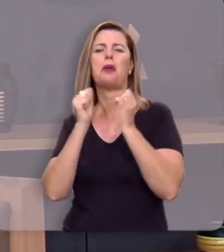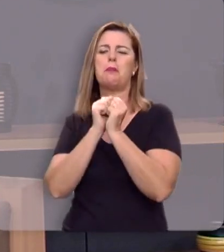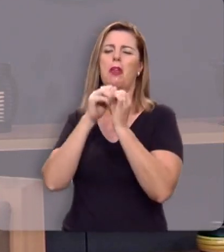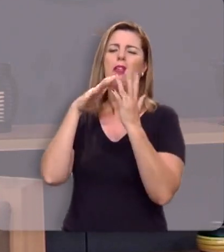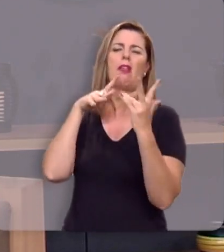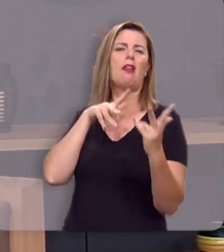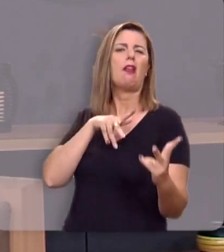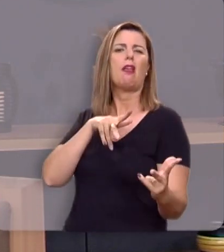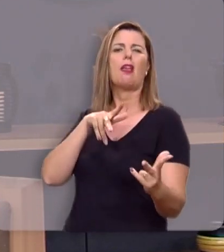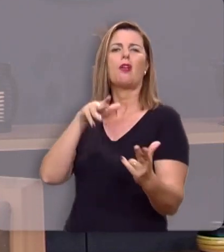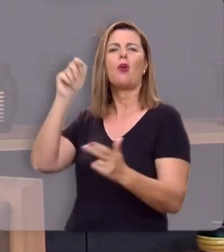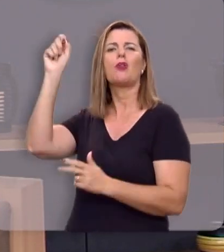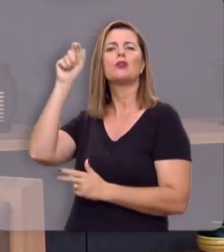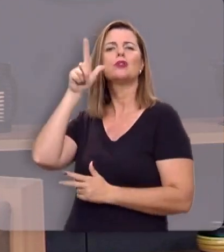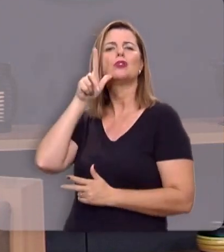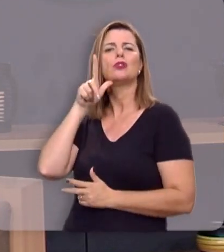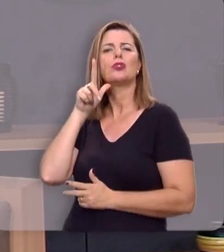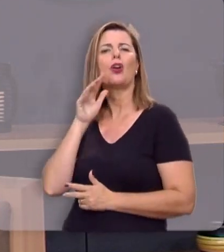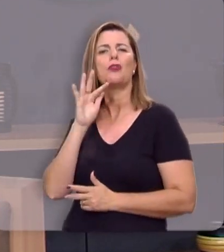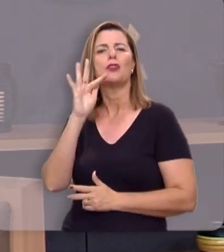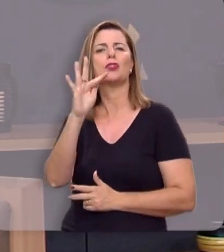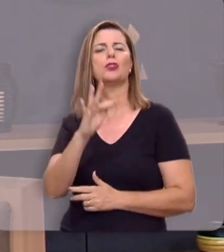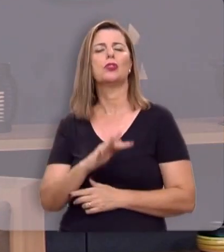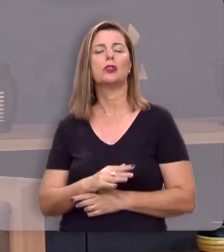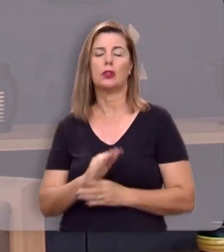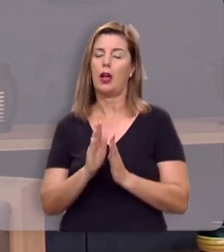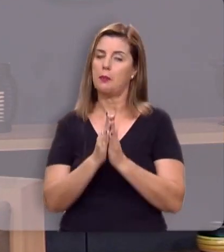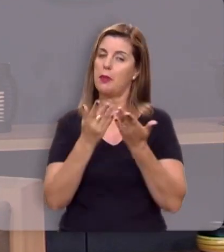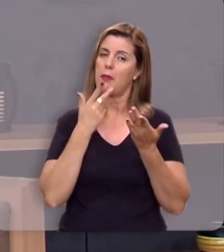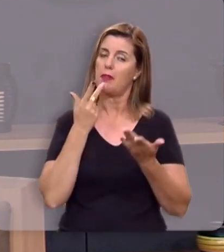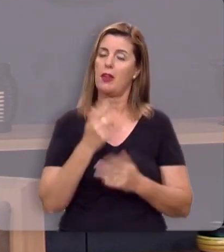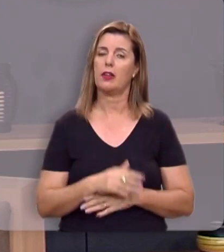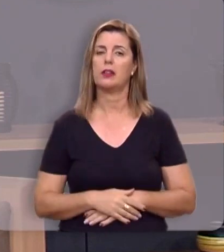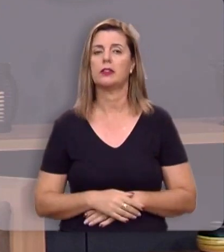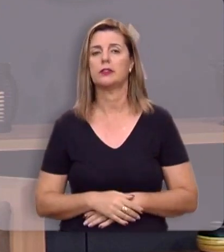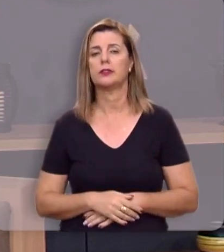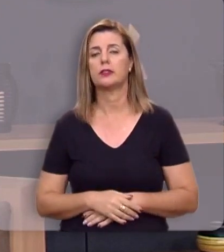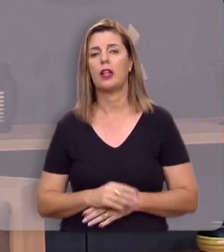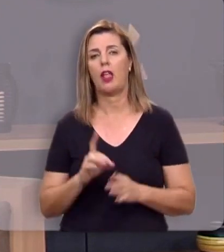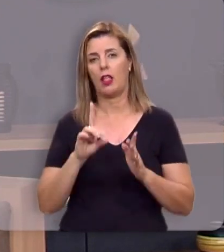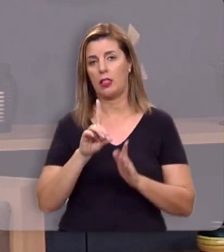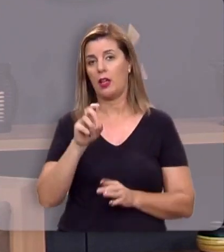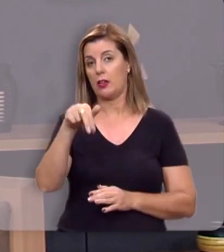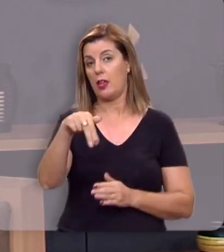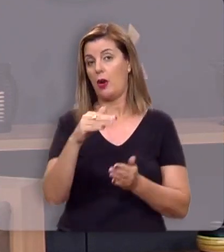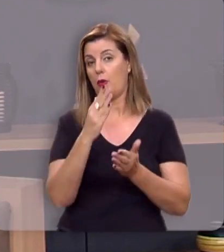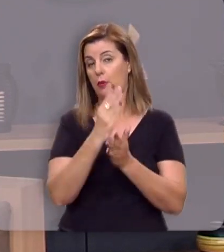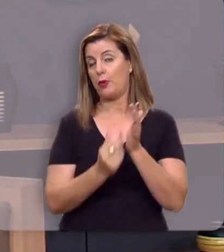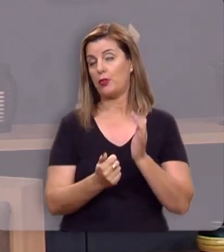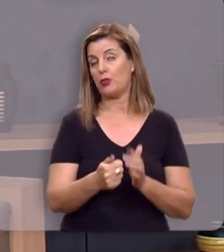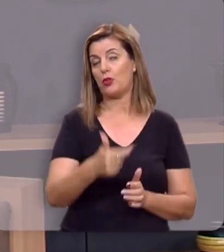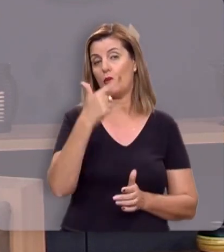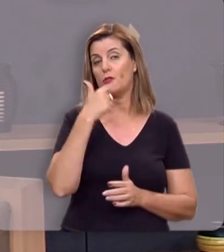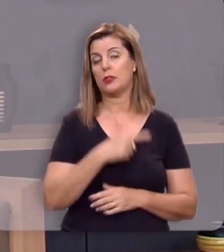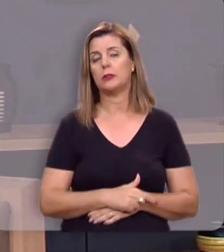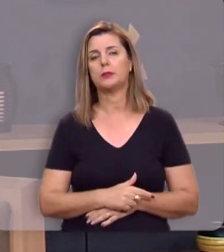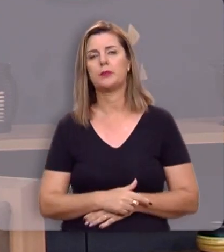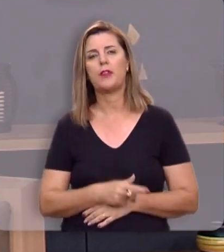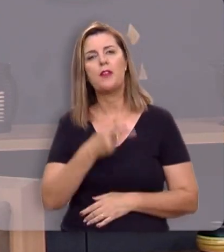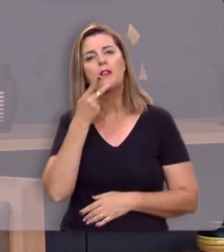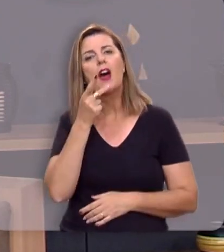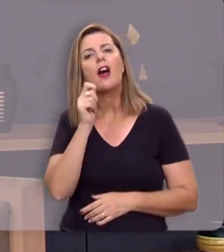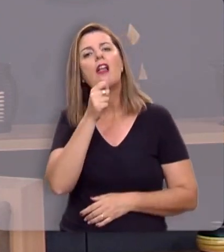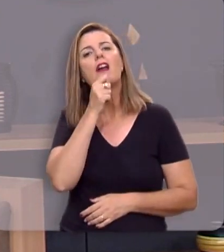brilhar como o sol no seu fulgor. É assim que a Bíblia diz, lá em Daniel capítulo 12. Mas ainda ele diz